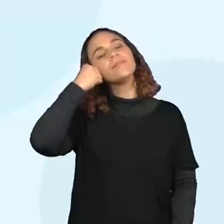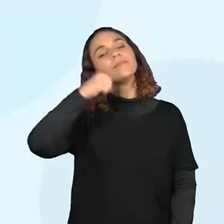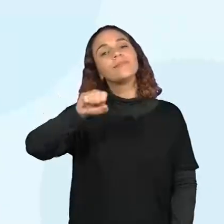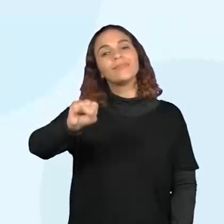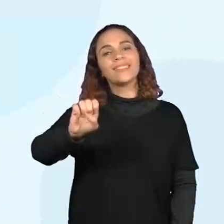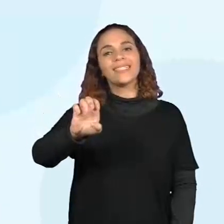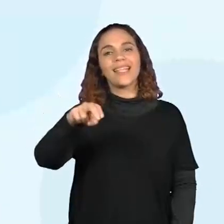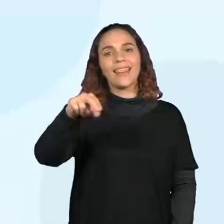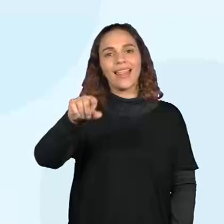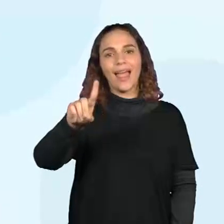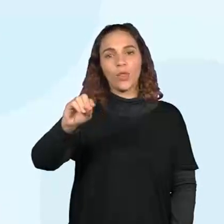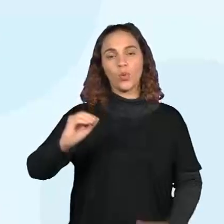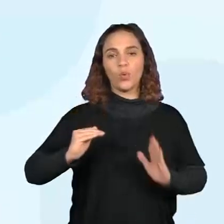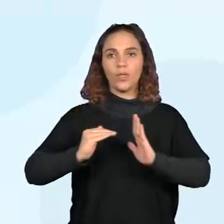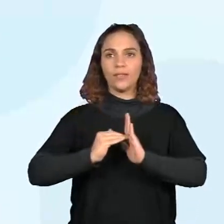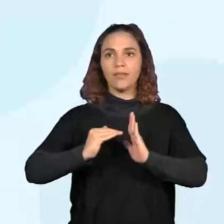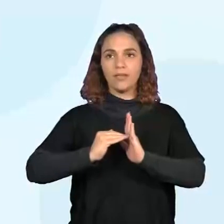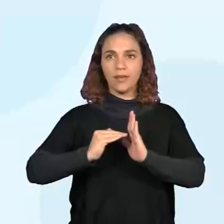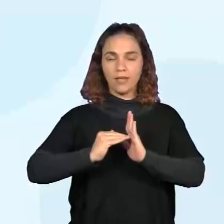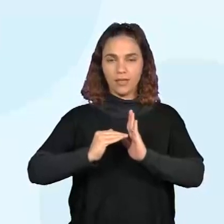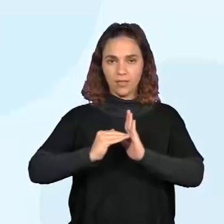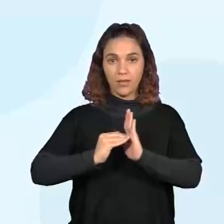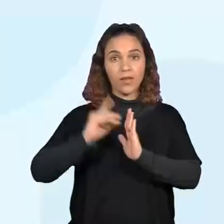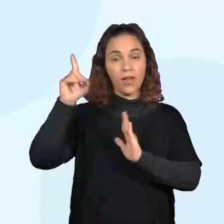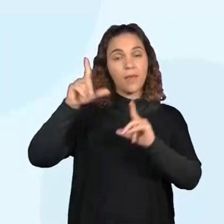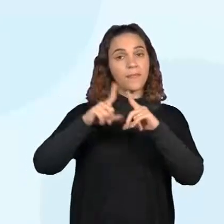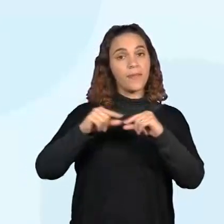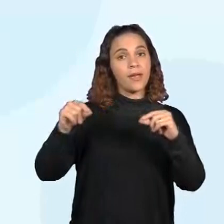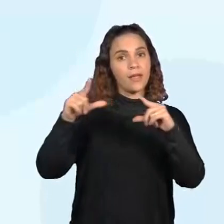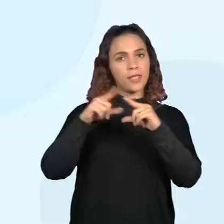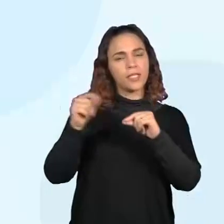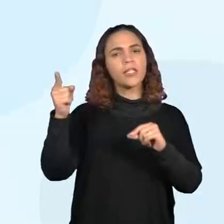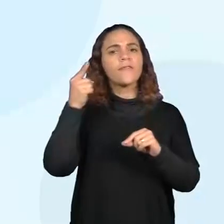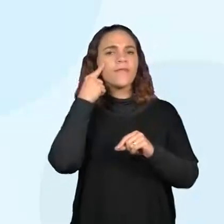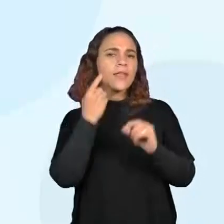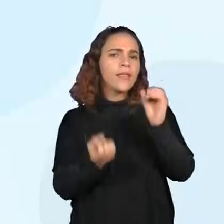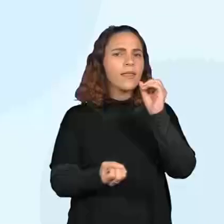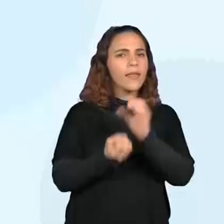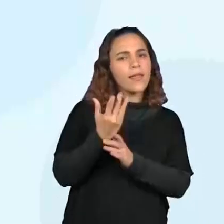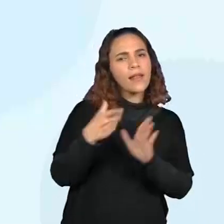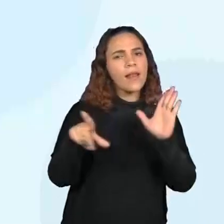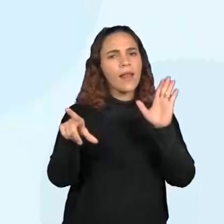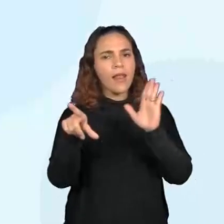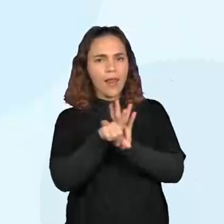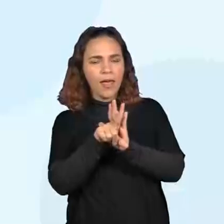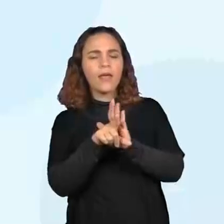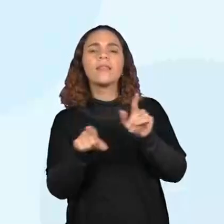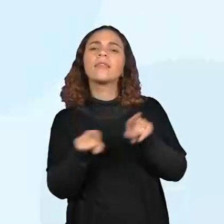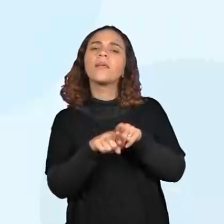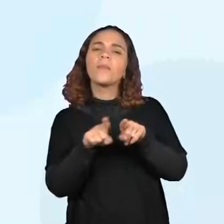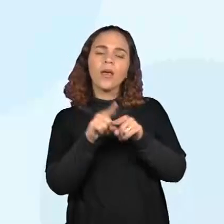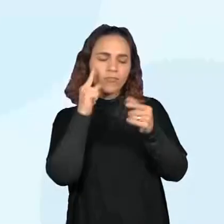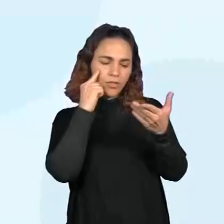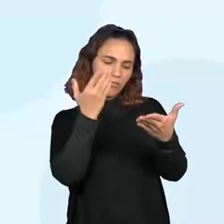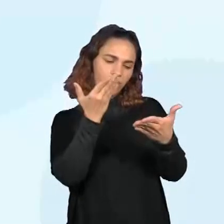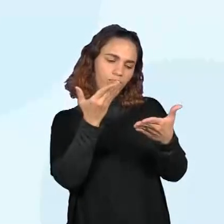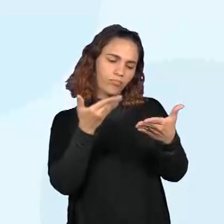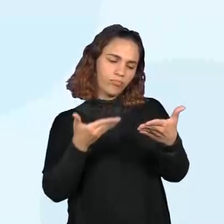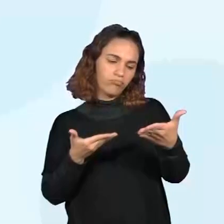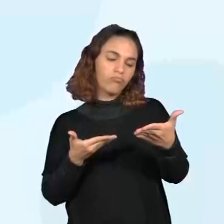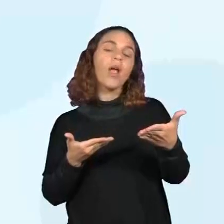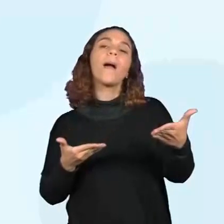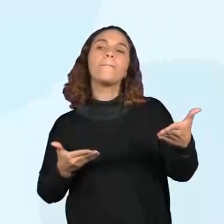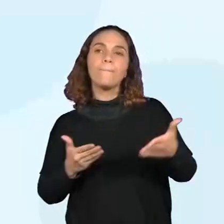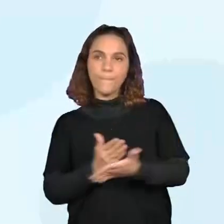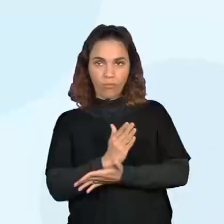Federal, que além de criar, analisa e aprova as leis enviadas pela Câmara. Então, os deputados, eles